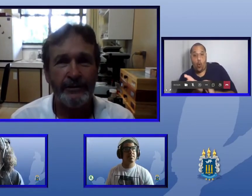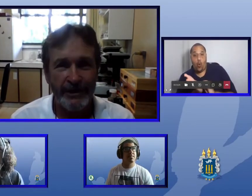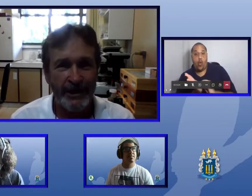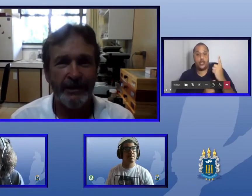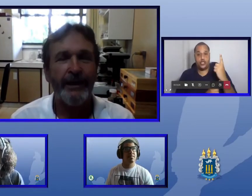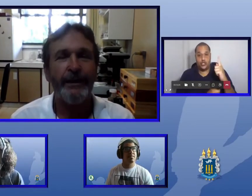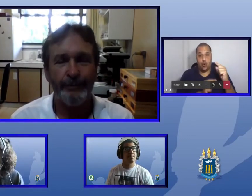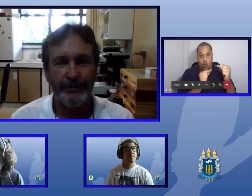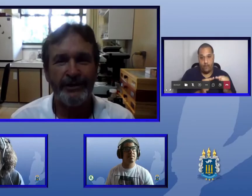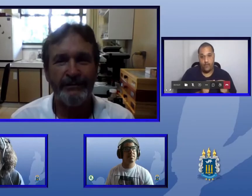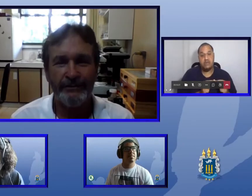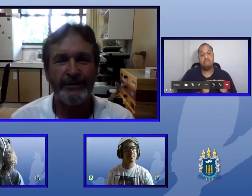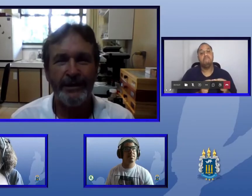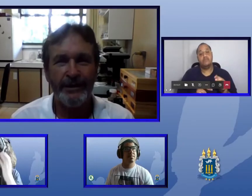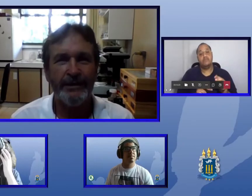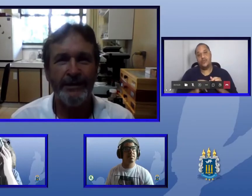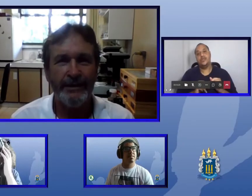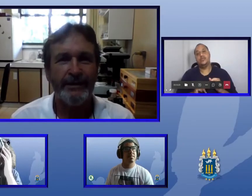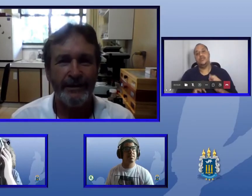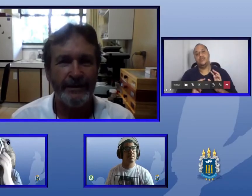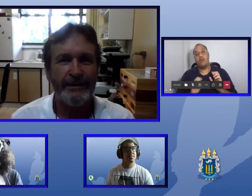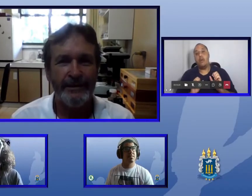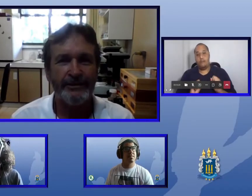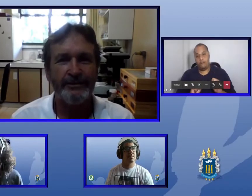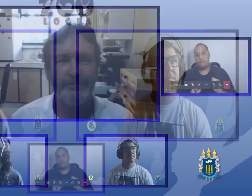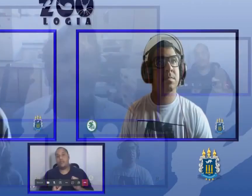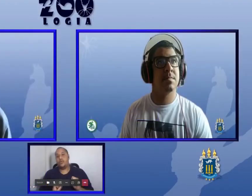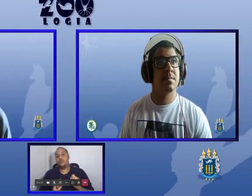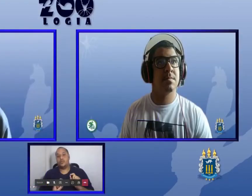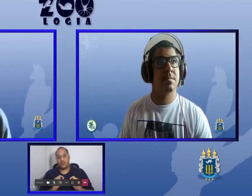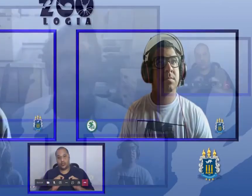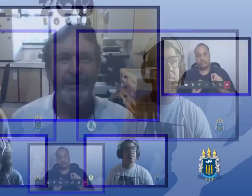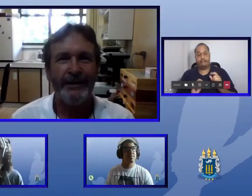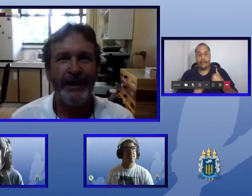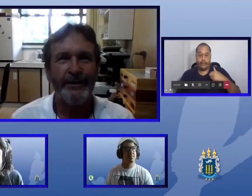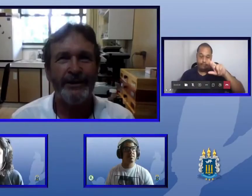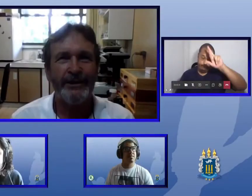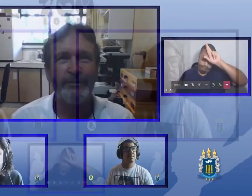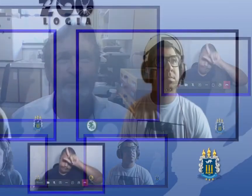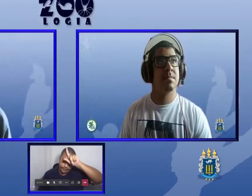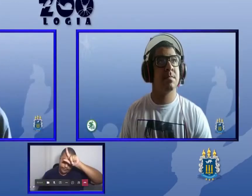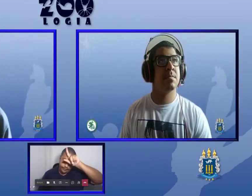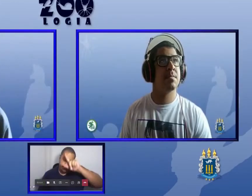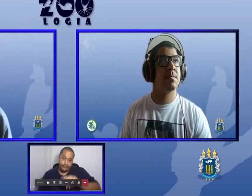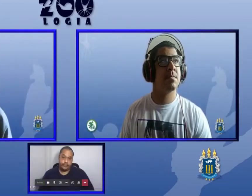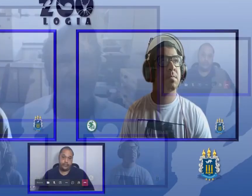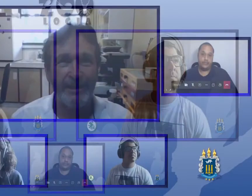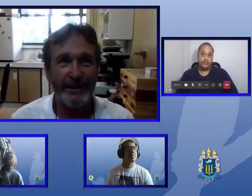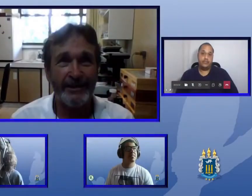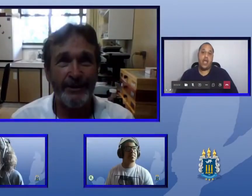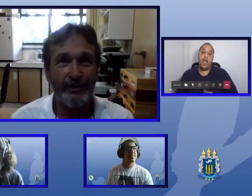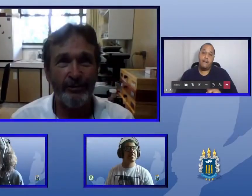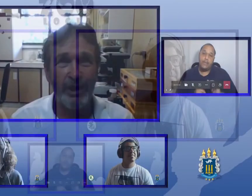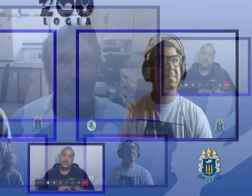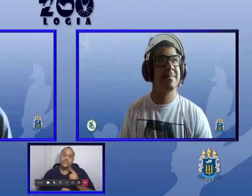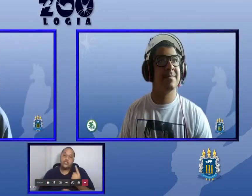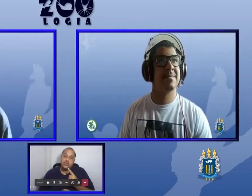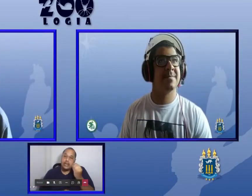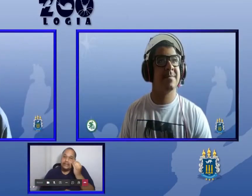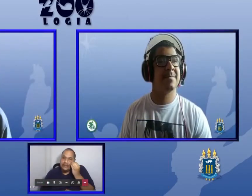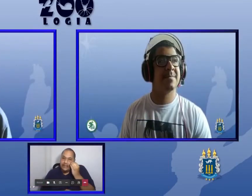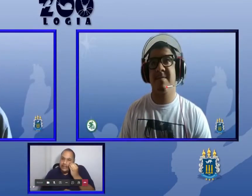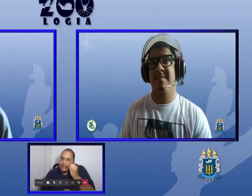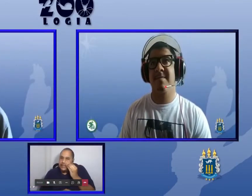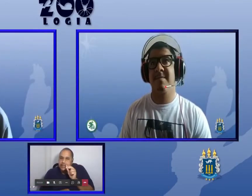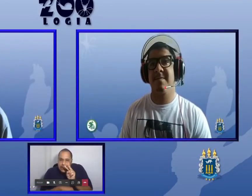sim é possível sim e isso na medida do possível a gente tenta diminuir ao